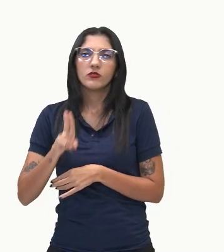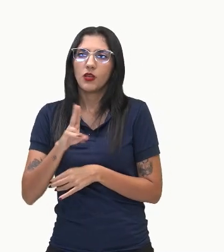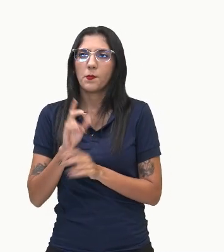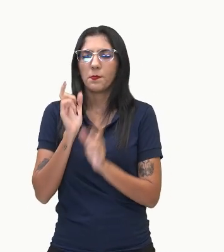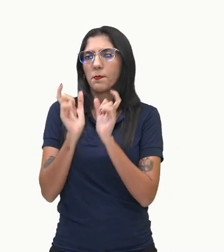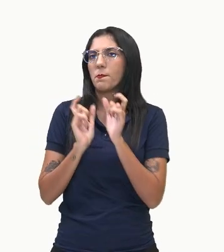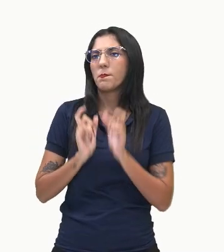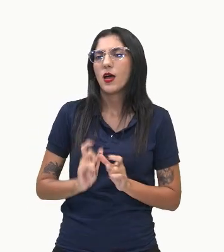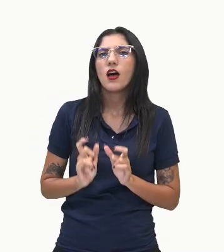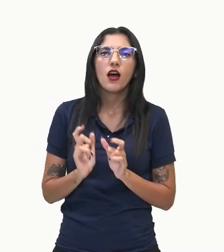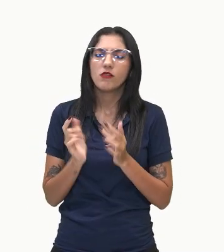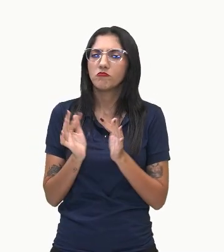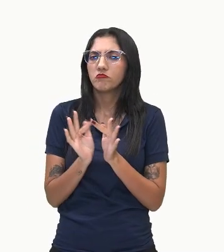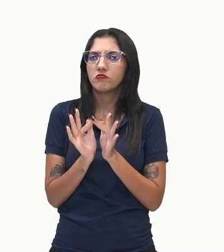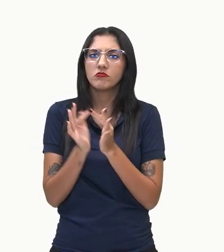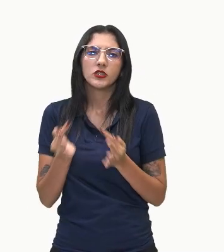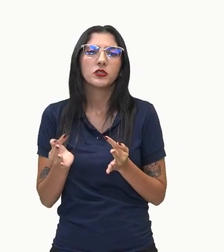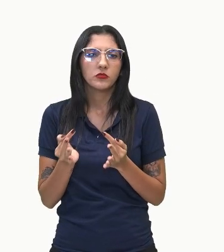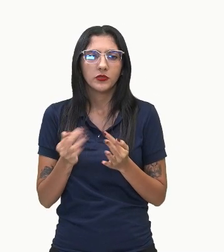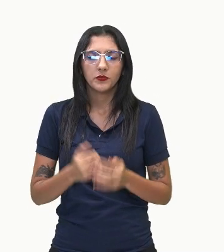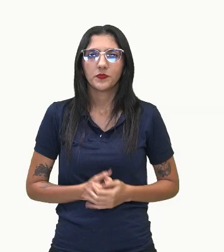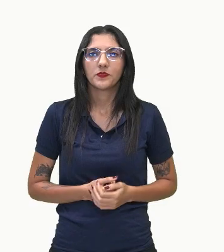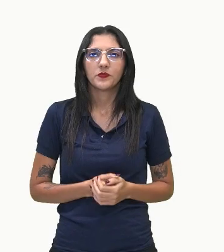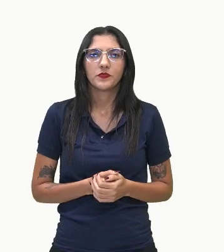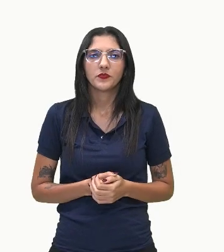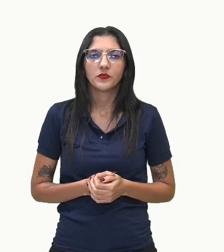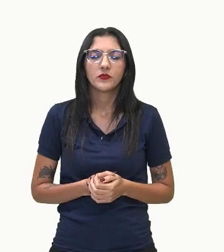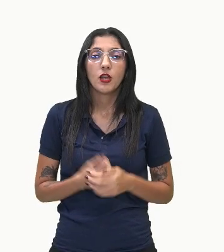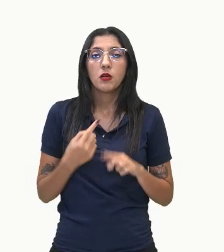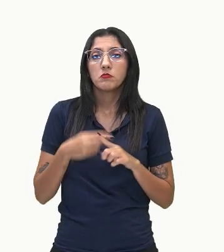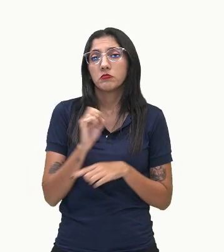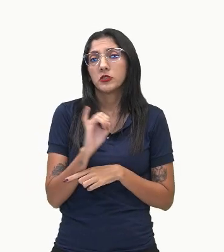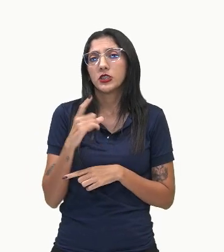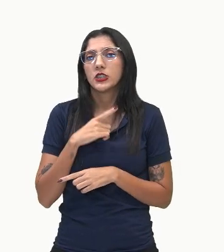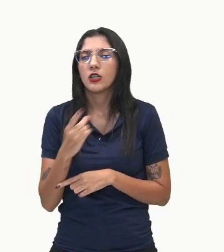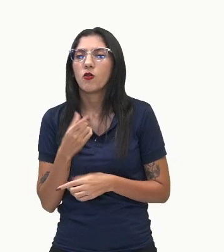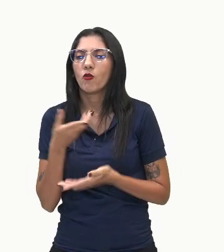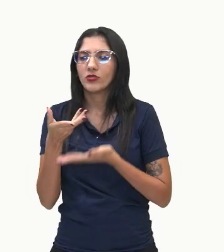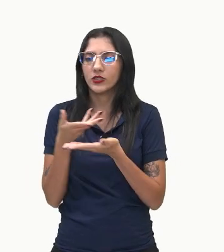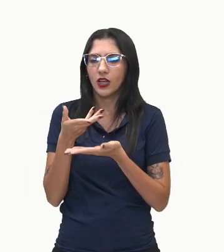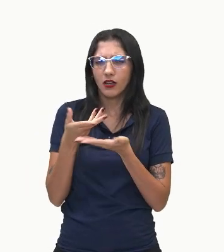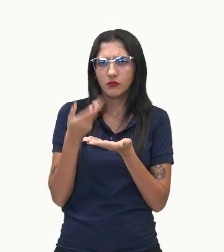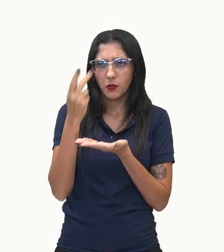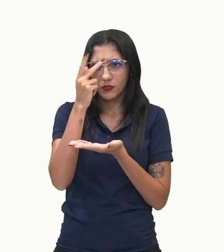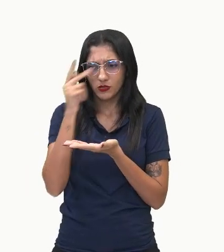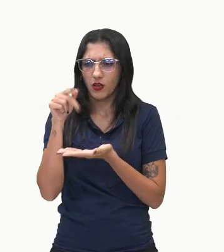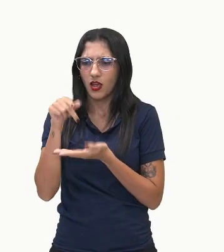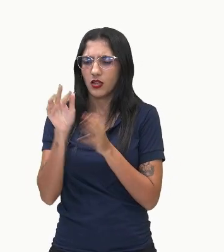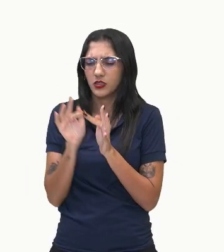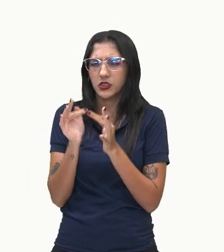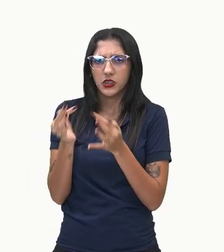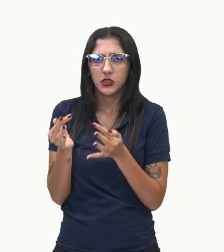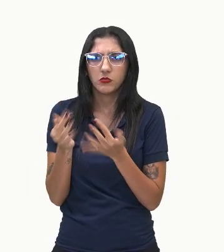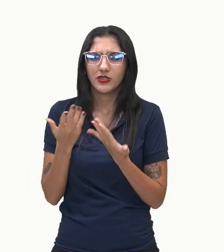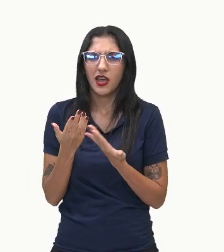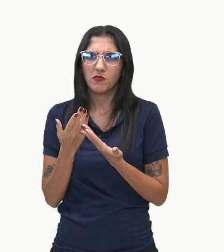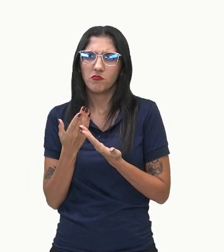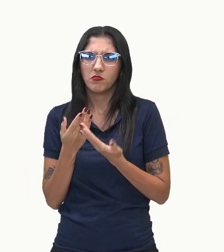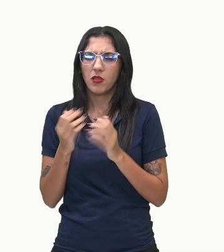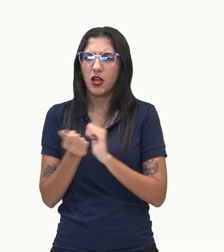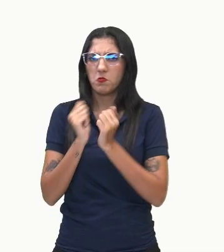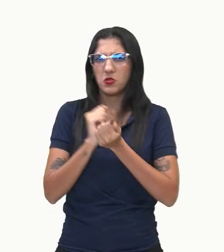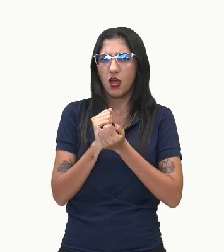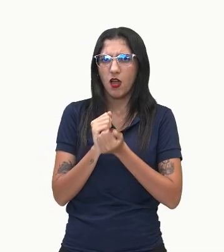de comunicação. Mesmo porque, se eu estiver falando com uma pessoa simples e usar uma norma culta da língua